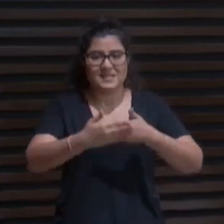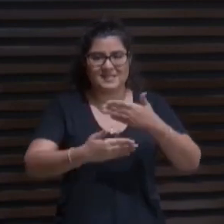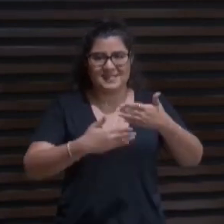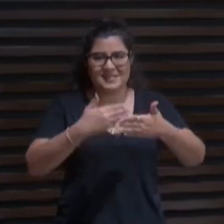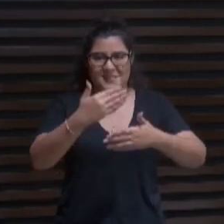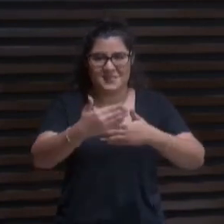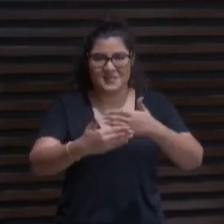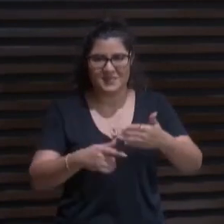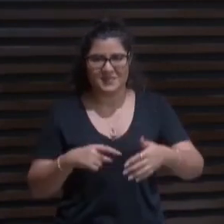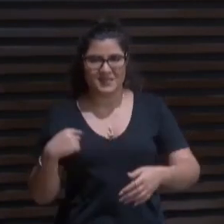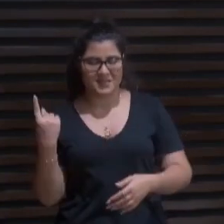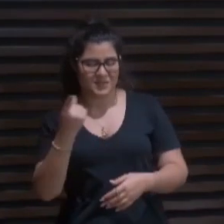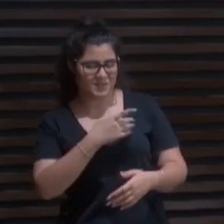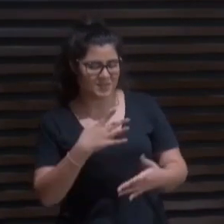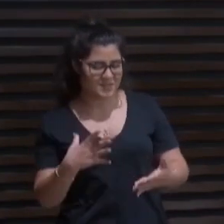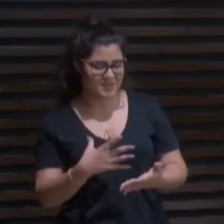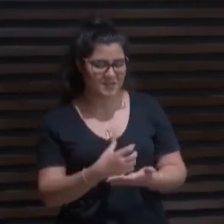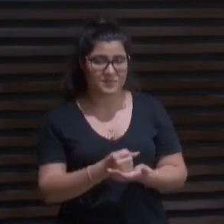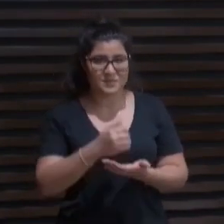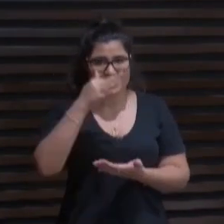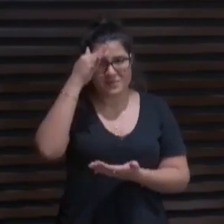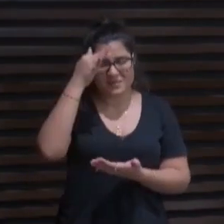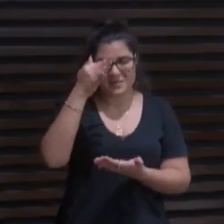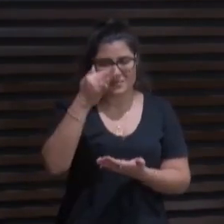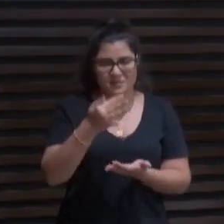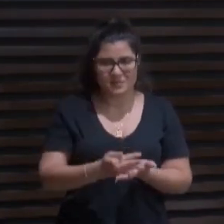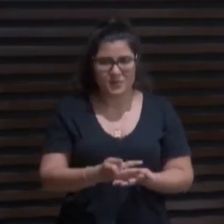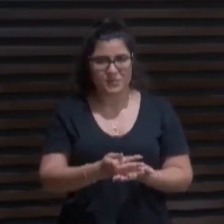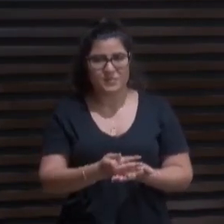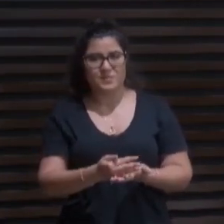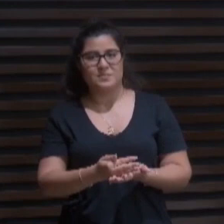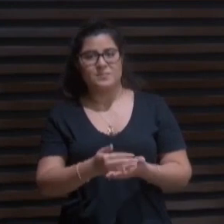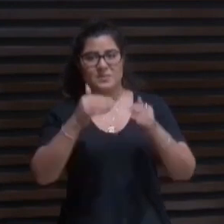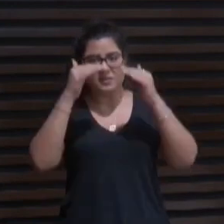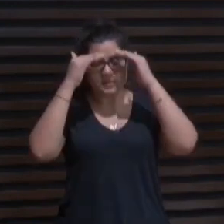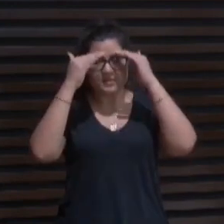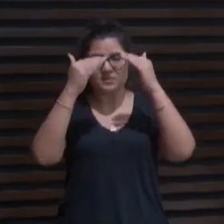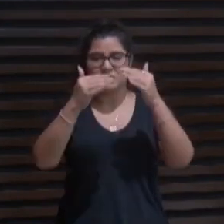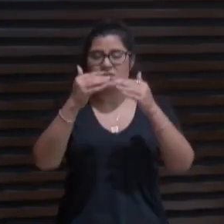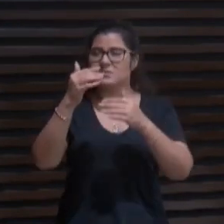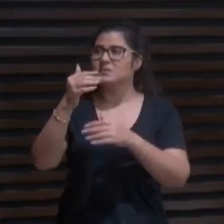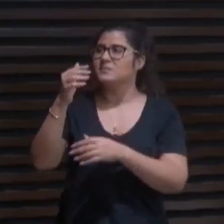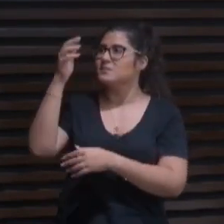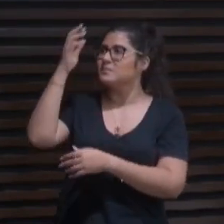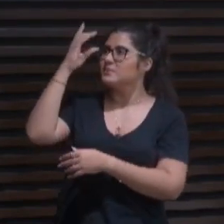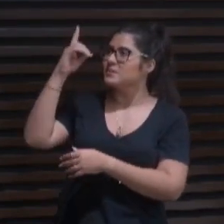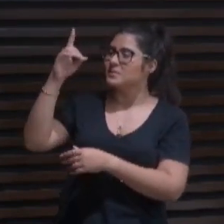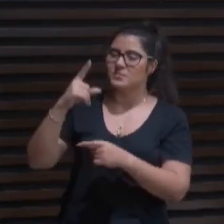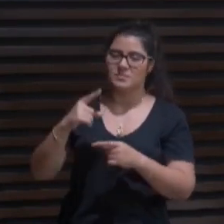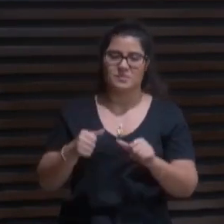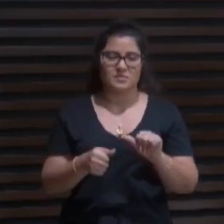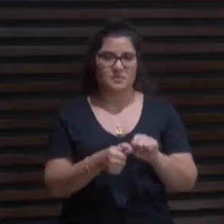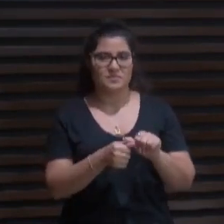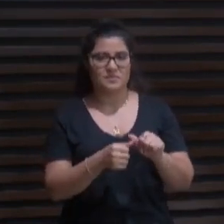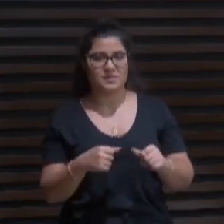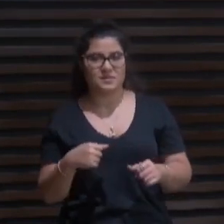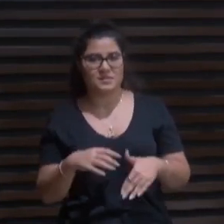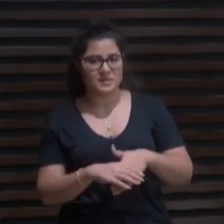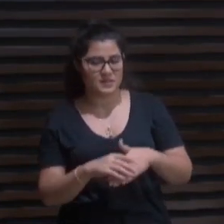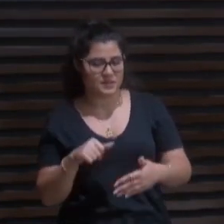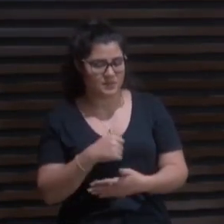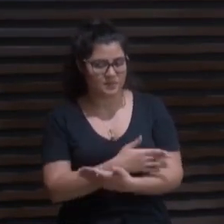vossa salvação com temor e tremor, porque é Deus quem efetua em vós tanto